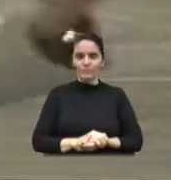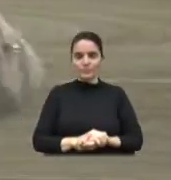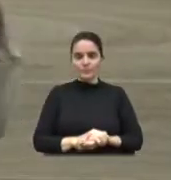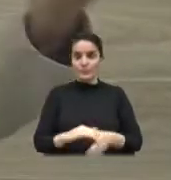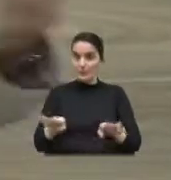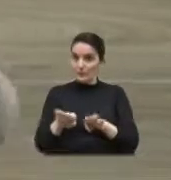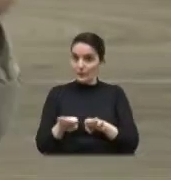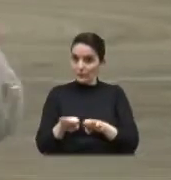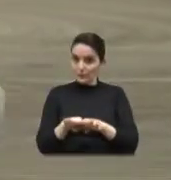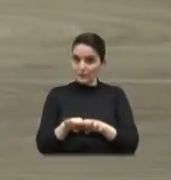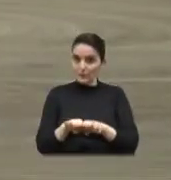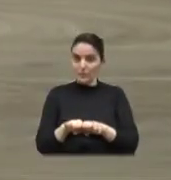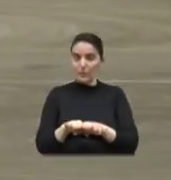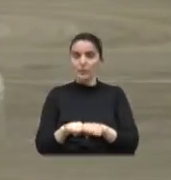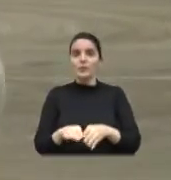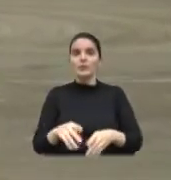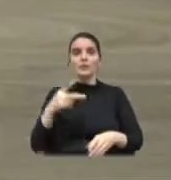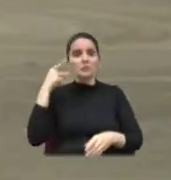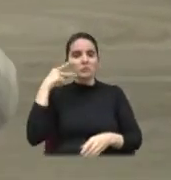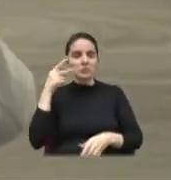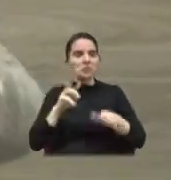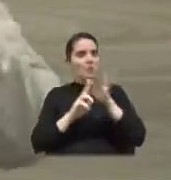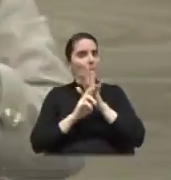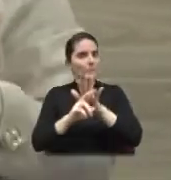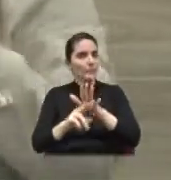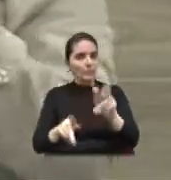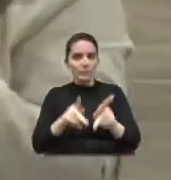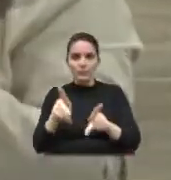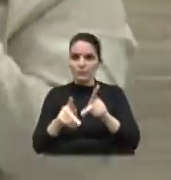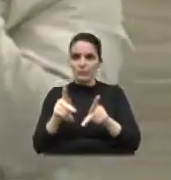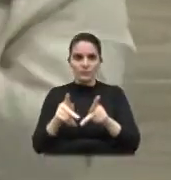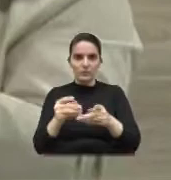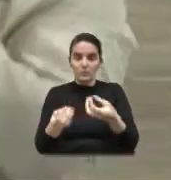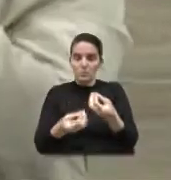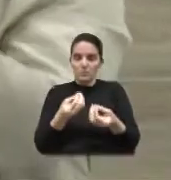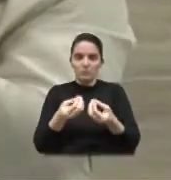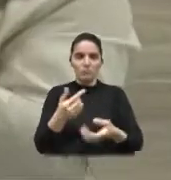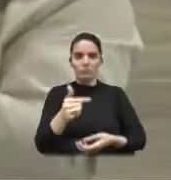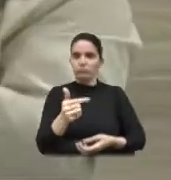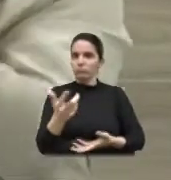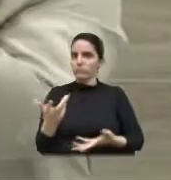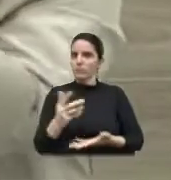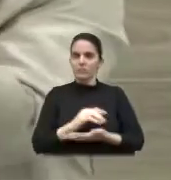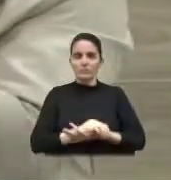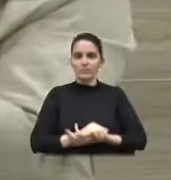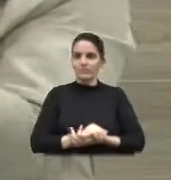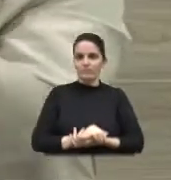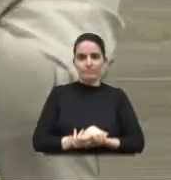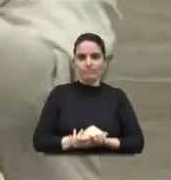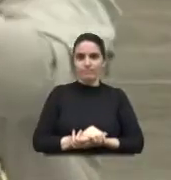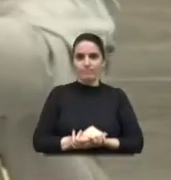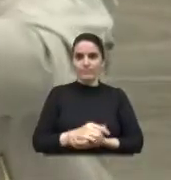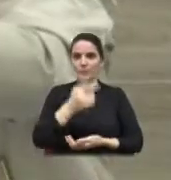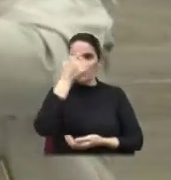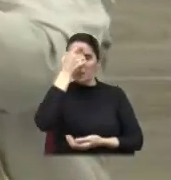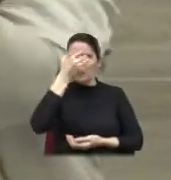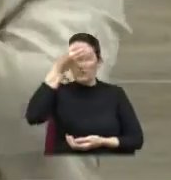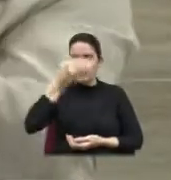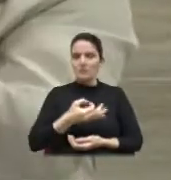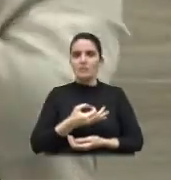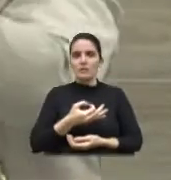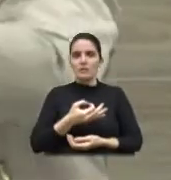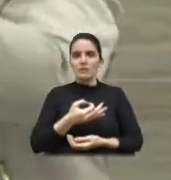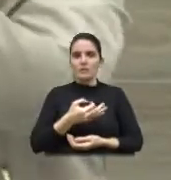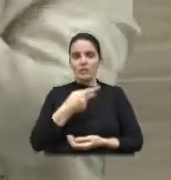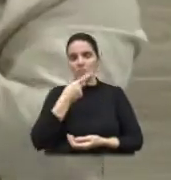mesmo nós que somos representantes, muitas vezes nós não temos ainda essa maturidade de defender, de